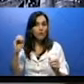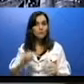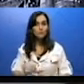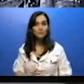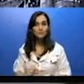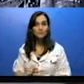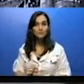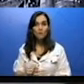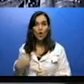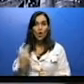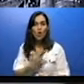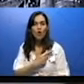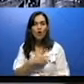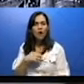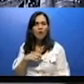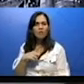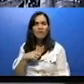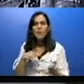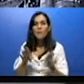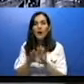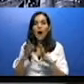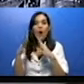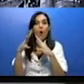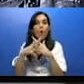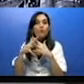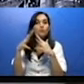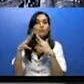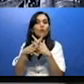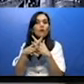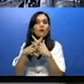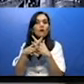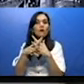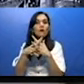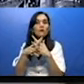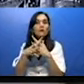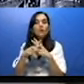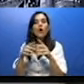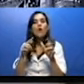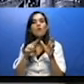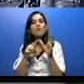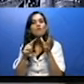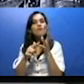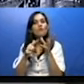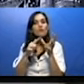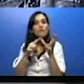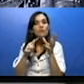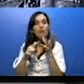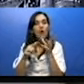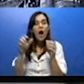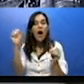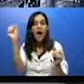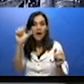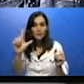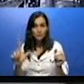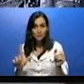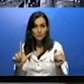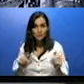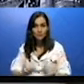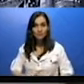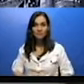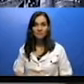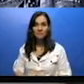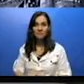temos a consoante consoante vogal que está na cor azul